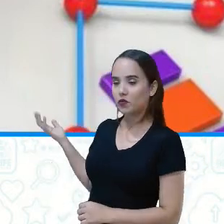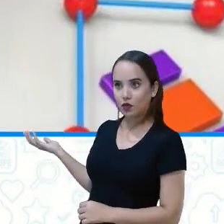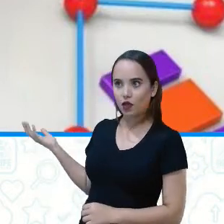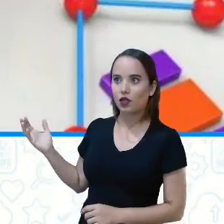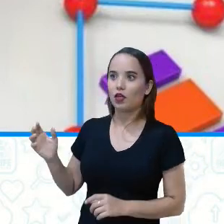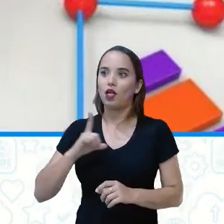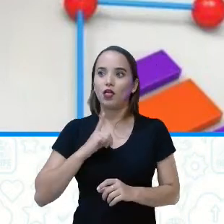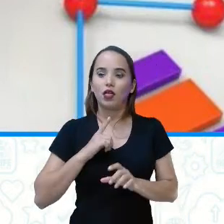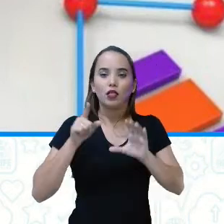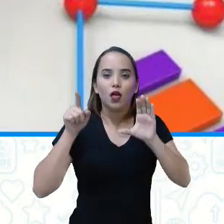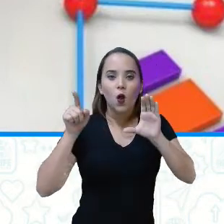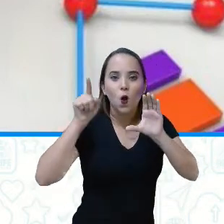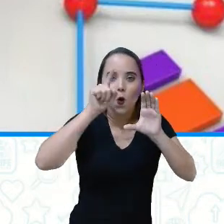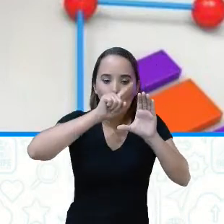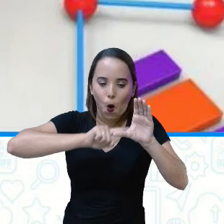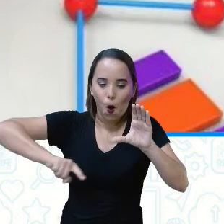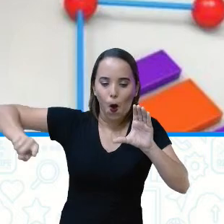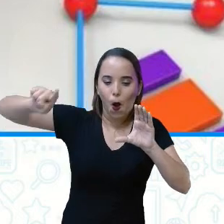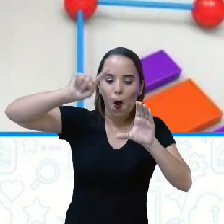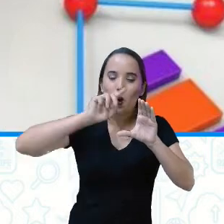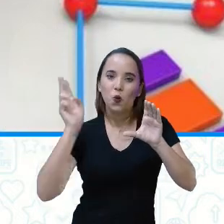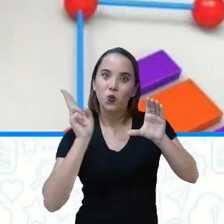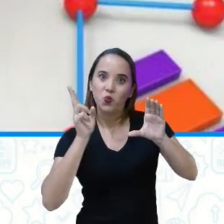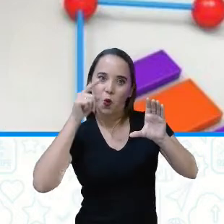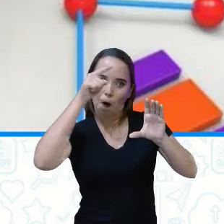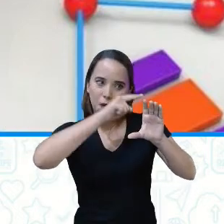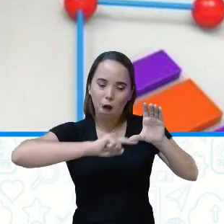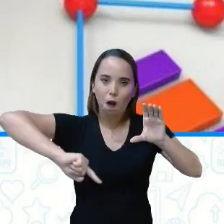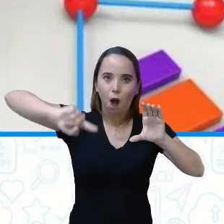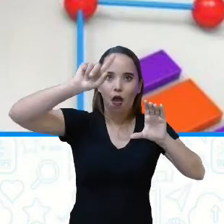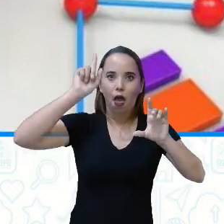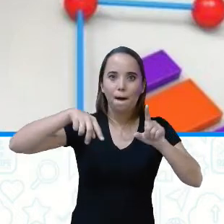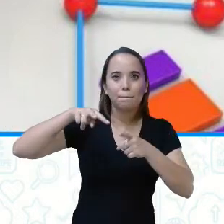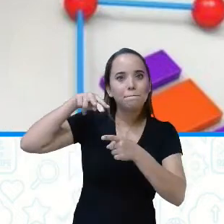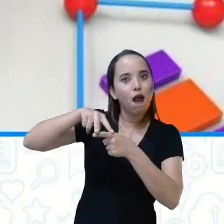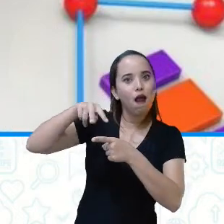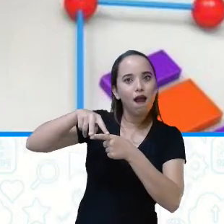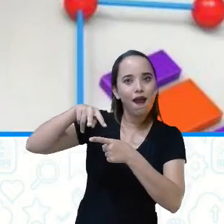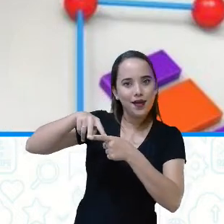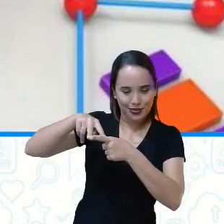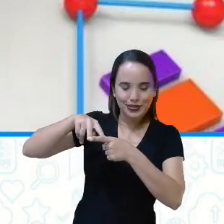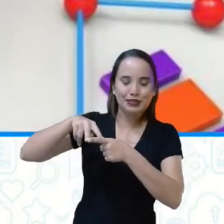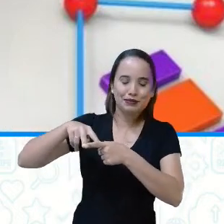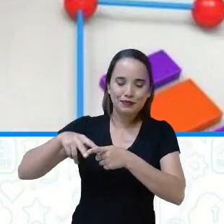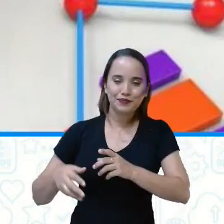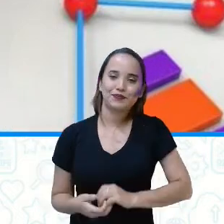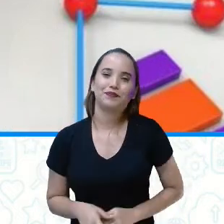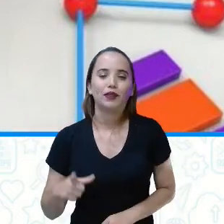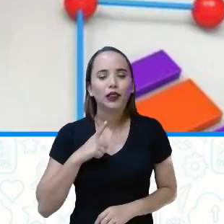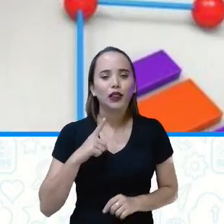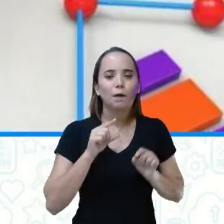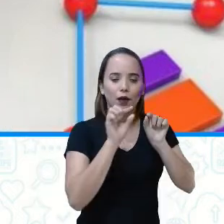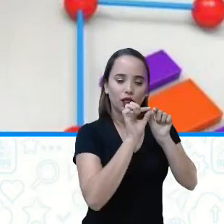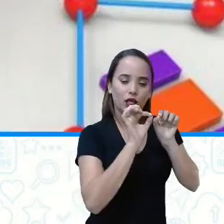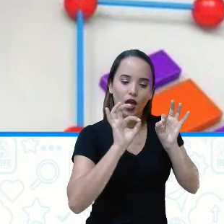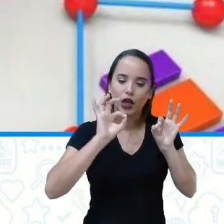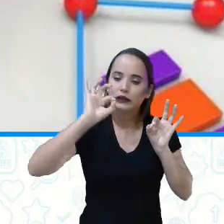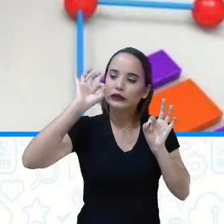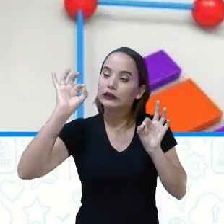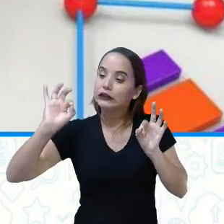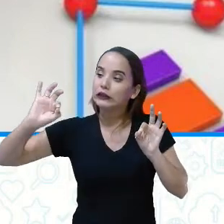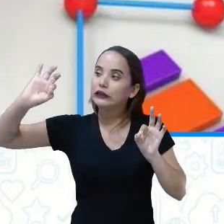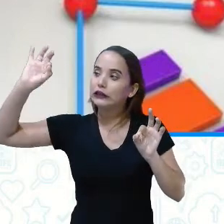redondo, é conhecido como gráfico pizza. Gráficos de linha. Então, claro, cada empresa,